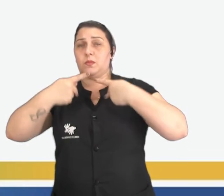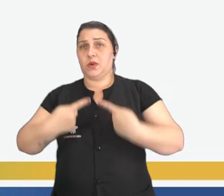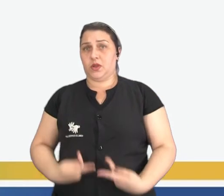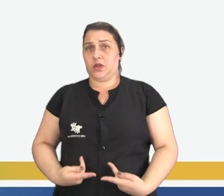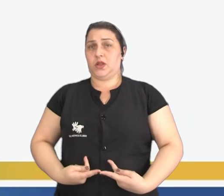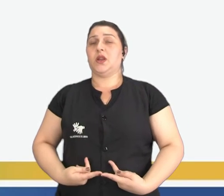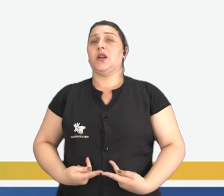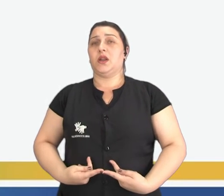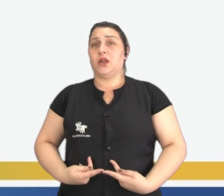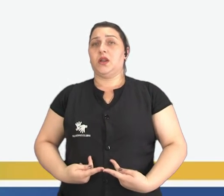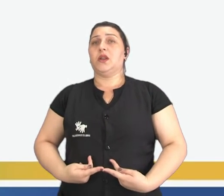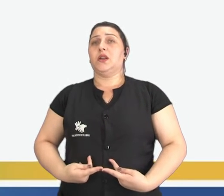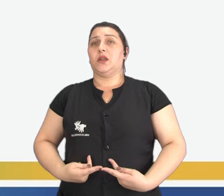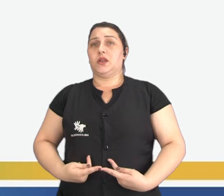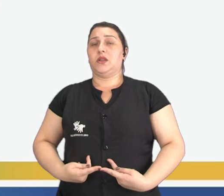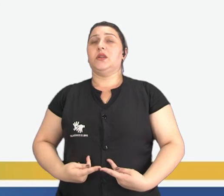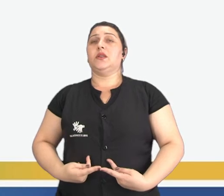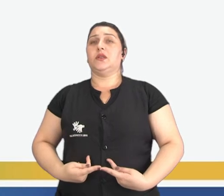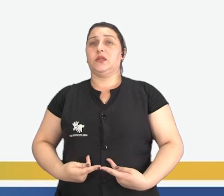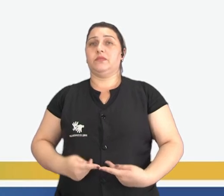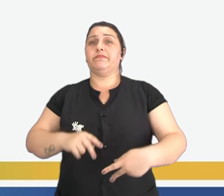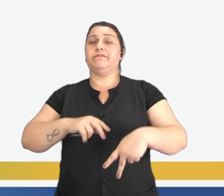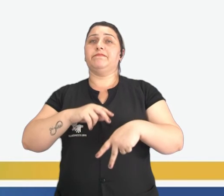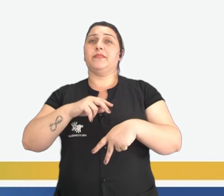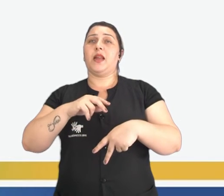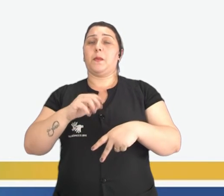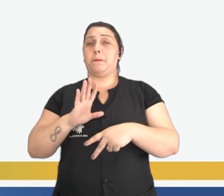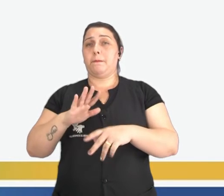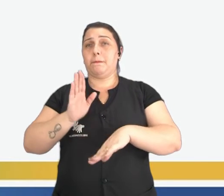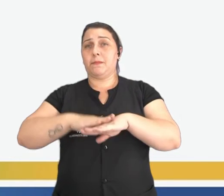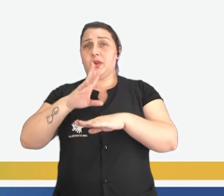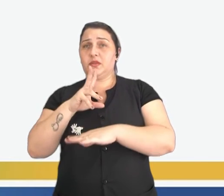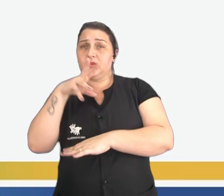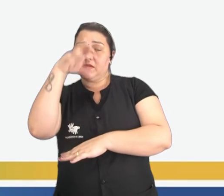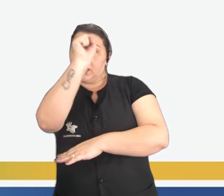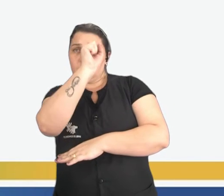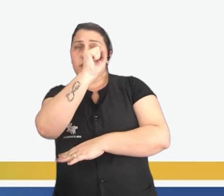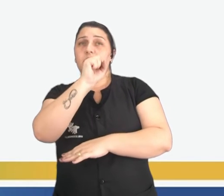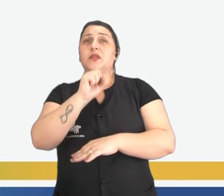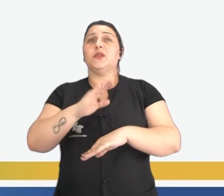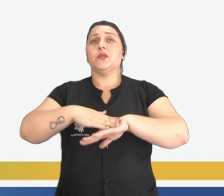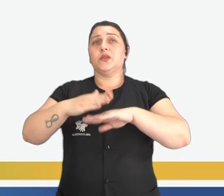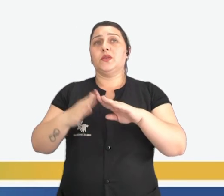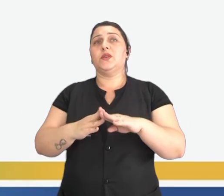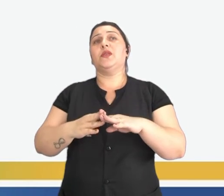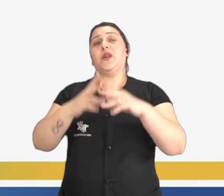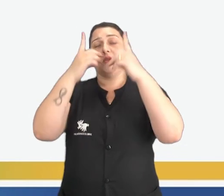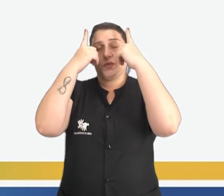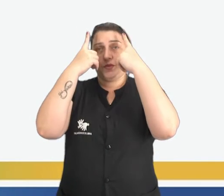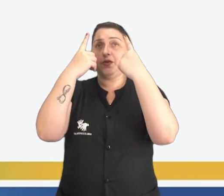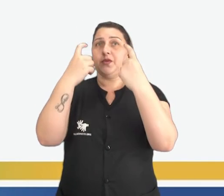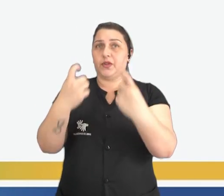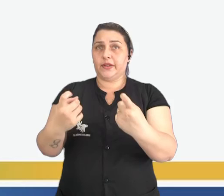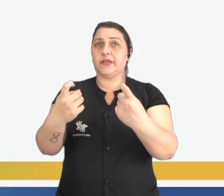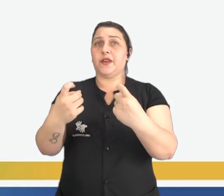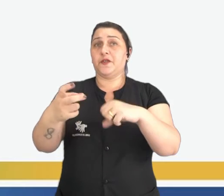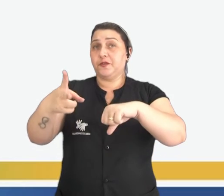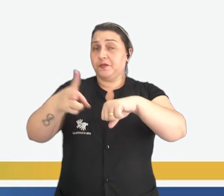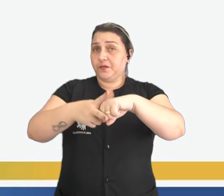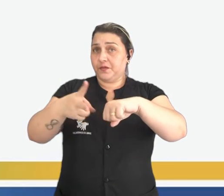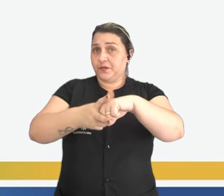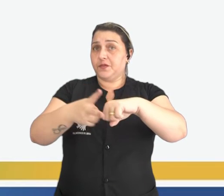humana. Ele já é mais forte aí, ó. Vale ressaltar que todos os tipos de preconceito geram hostilidade e